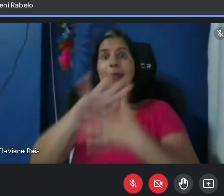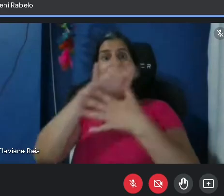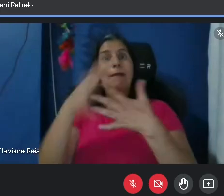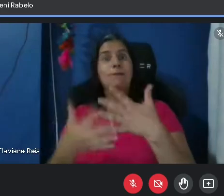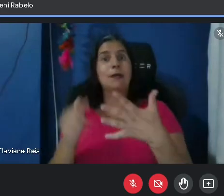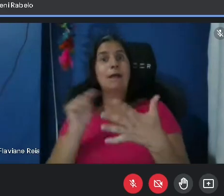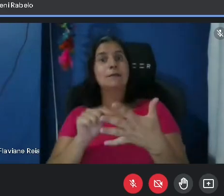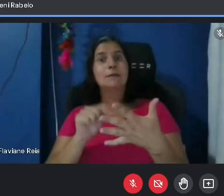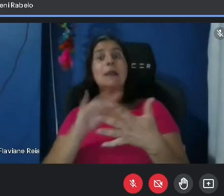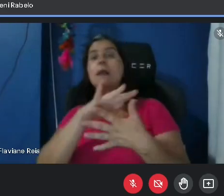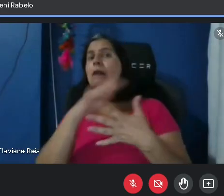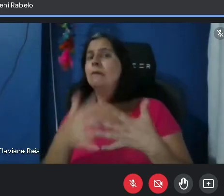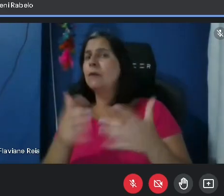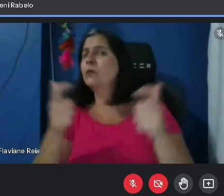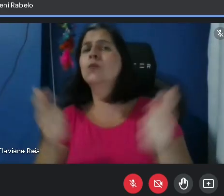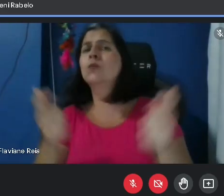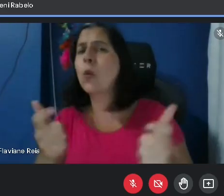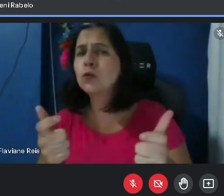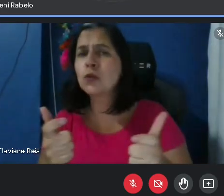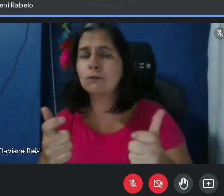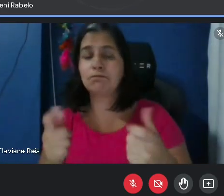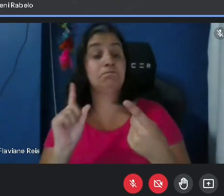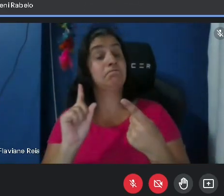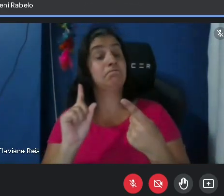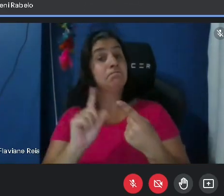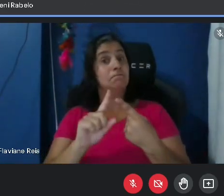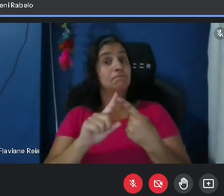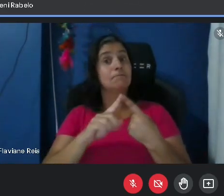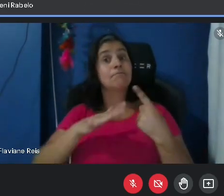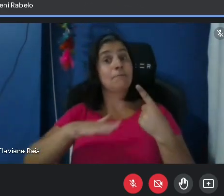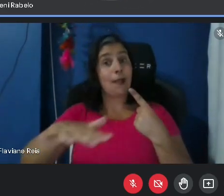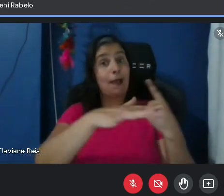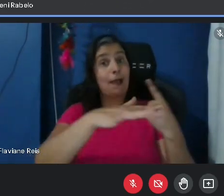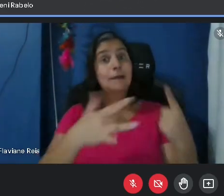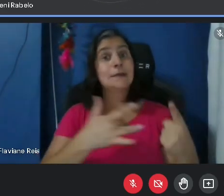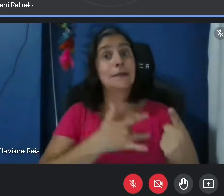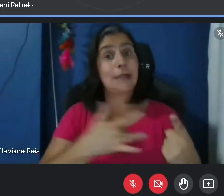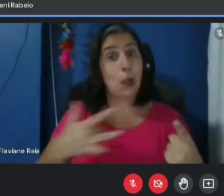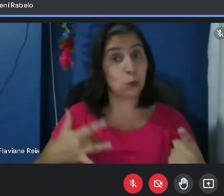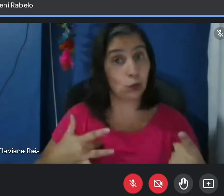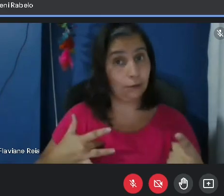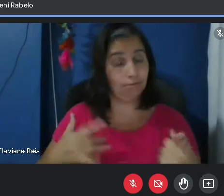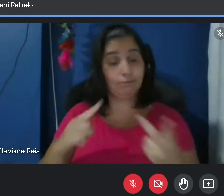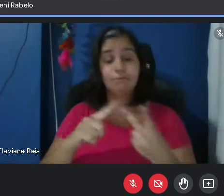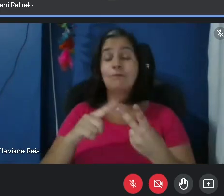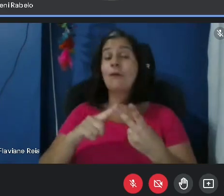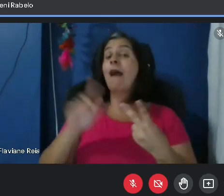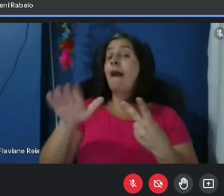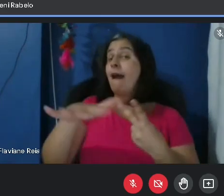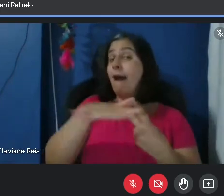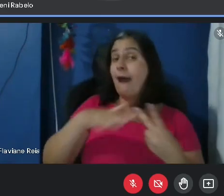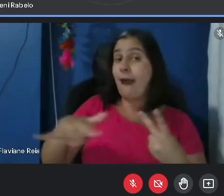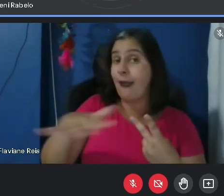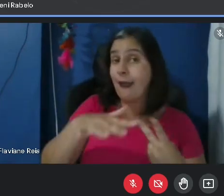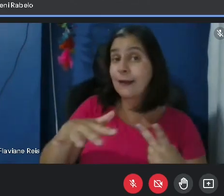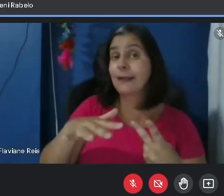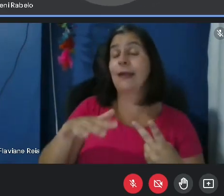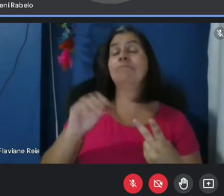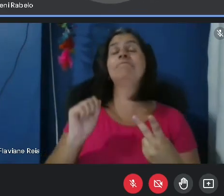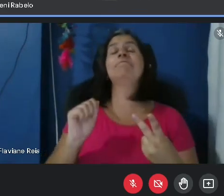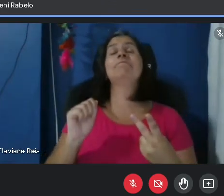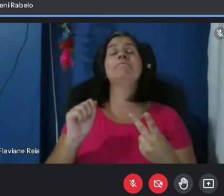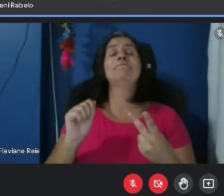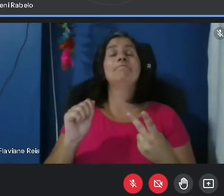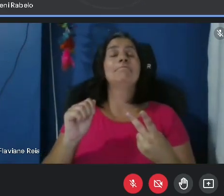do surdo. Então, a língua brasileira de sinais, ela precisa